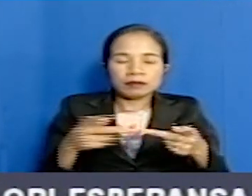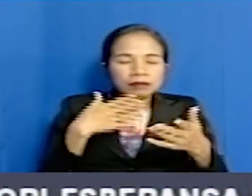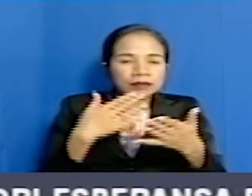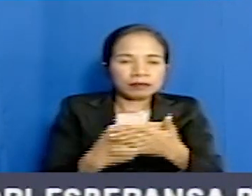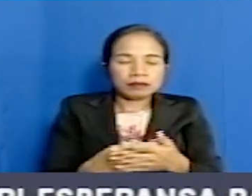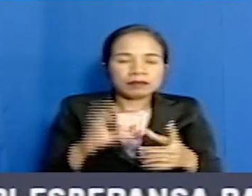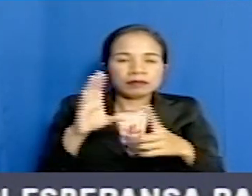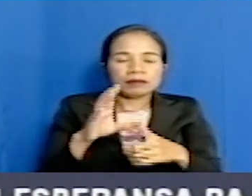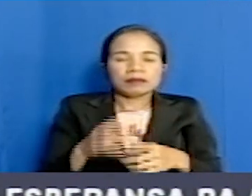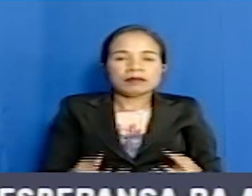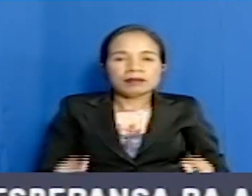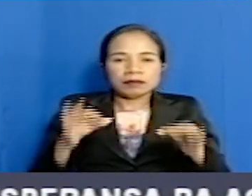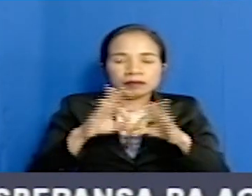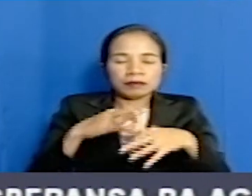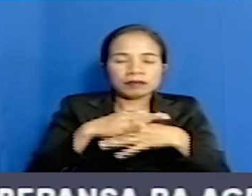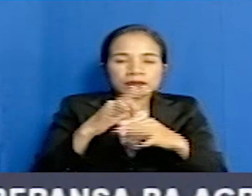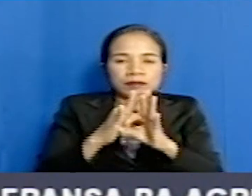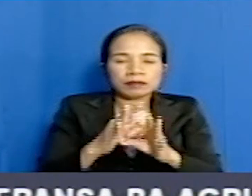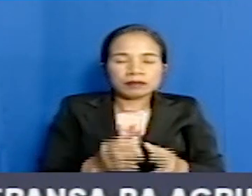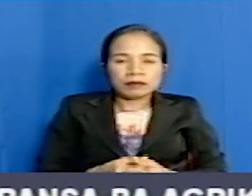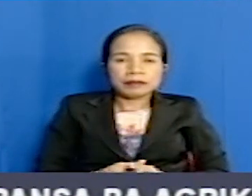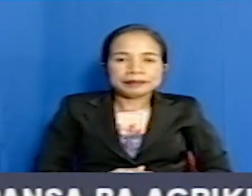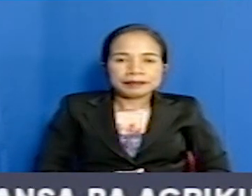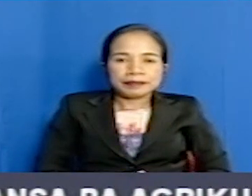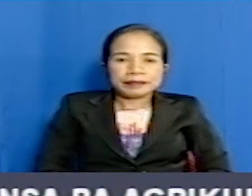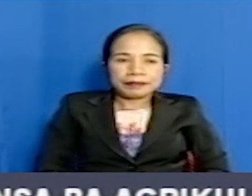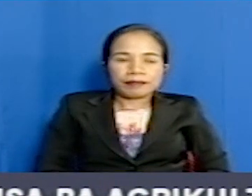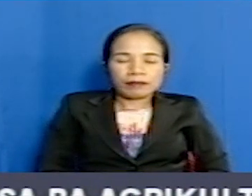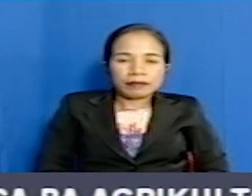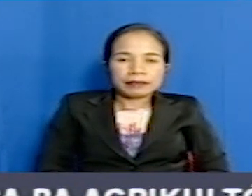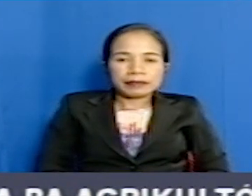komando seitau prioridade atu hadia. Juvinal da Silva ba RTTL.